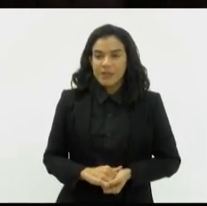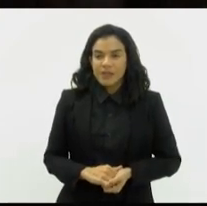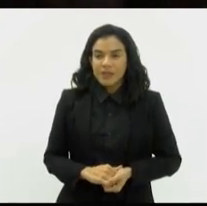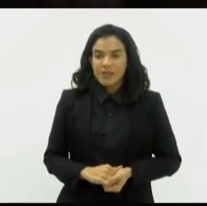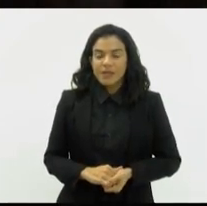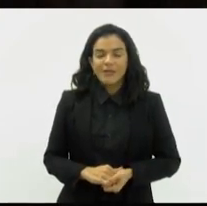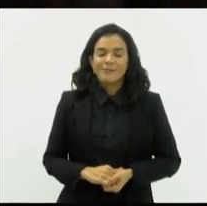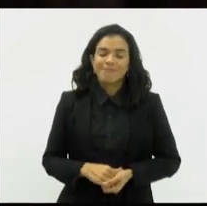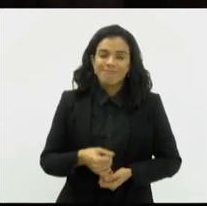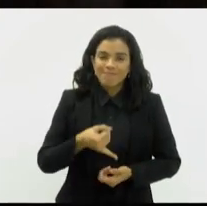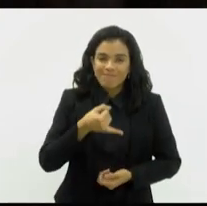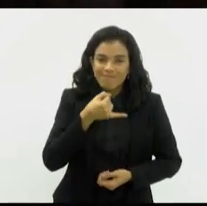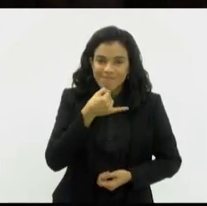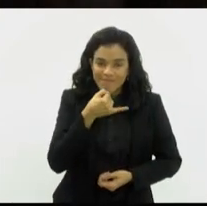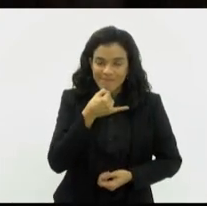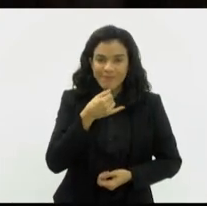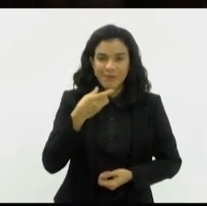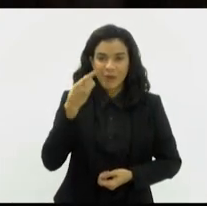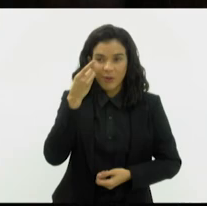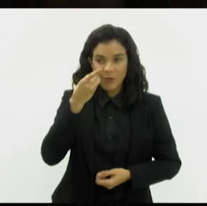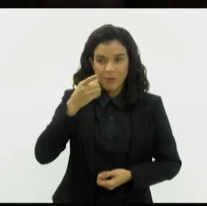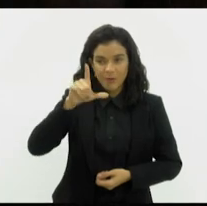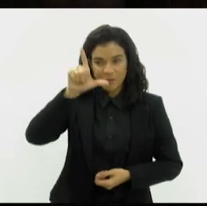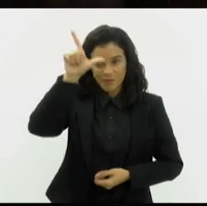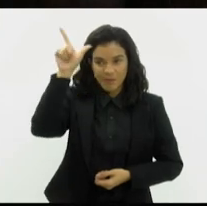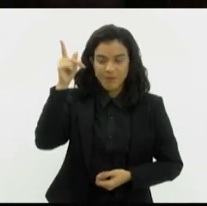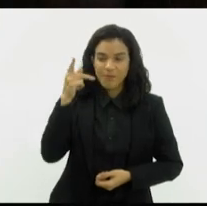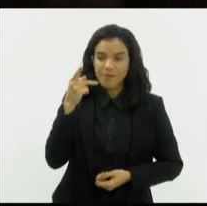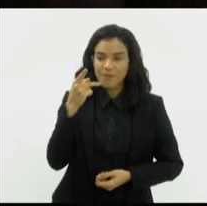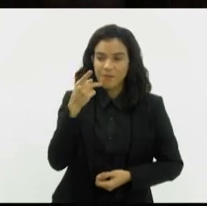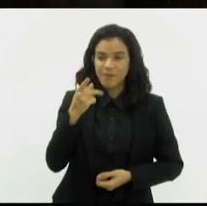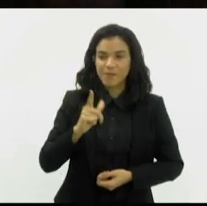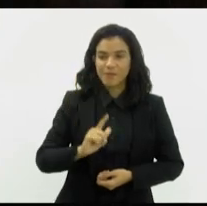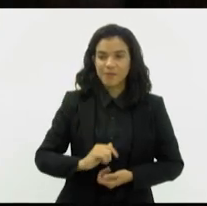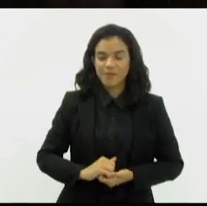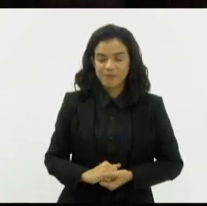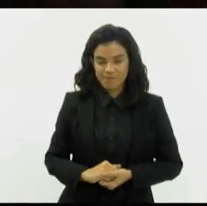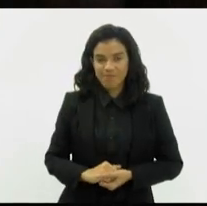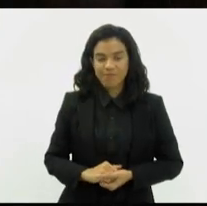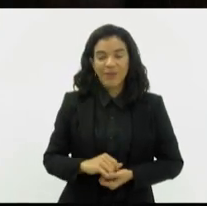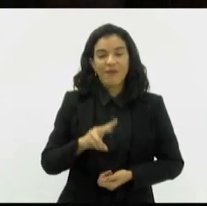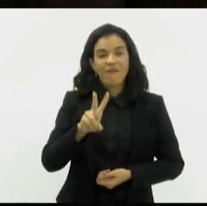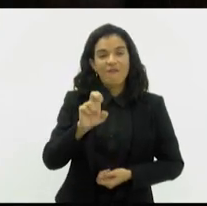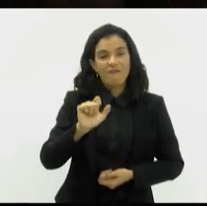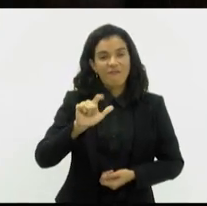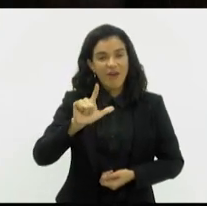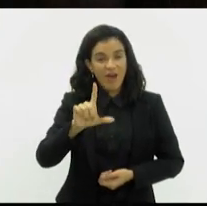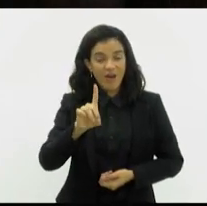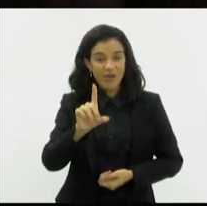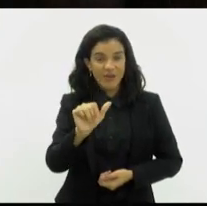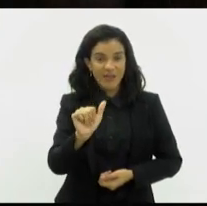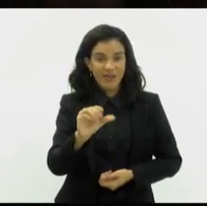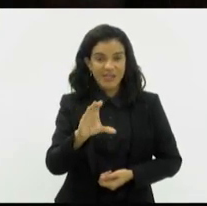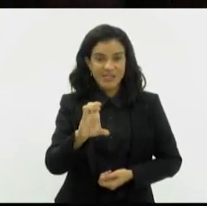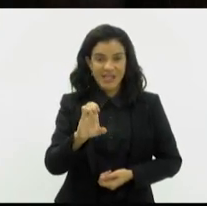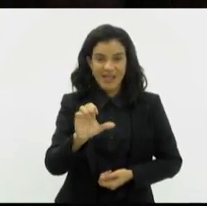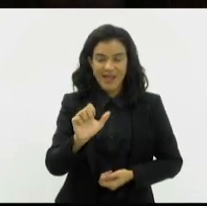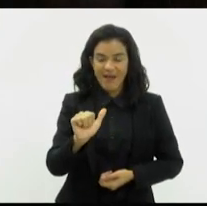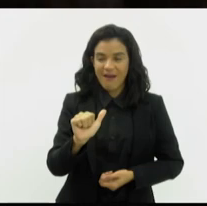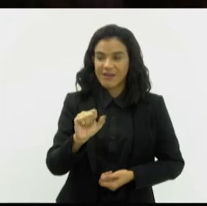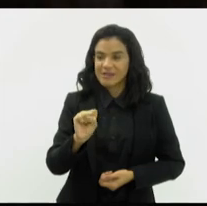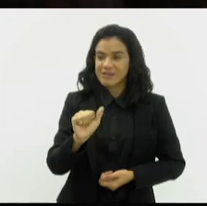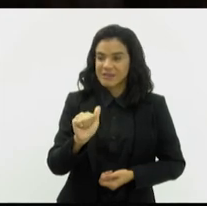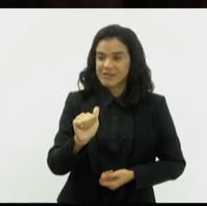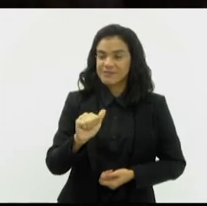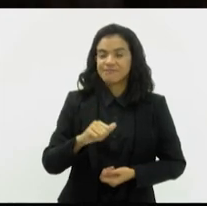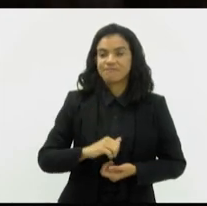E lamento muito o deputado Luiz Paulo, que tem a prerrogativa, o deputado Valda Seasa, de ocupar essa tribuna.